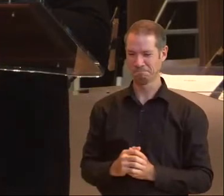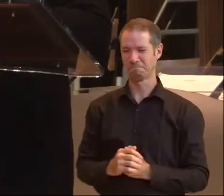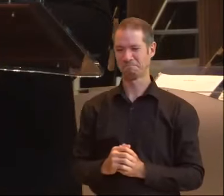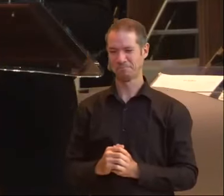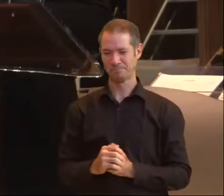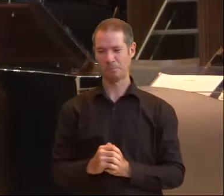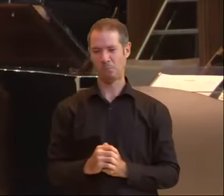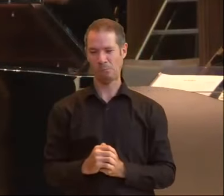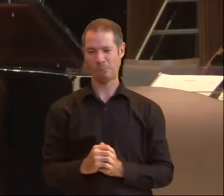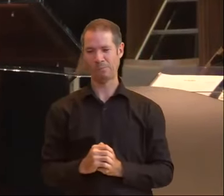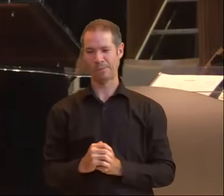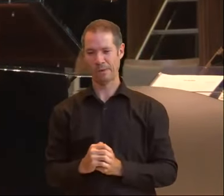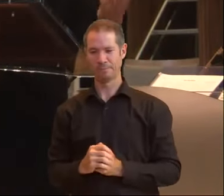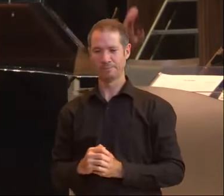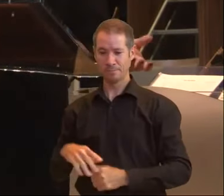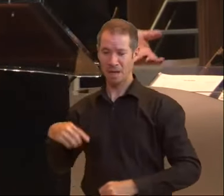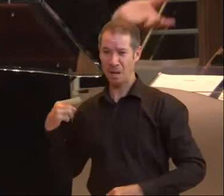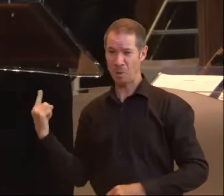Jesus.